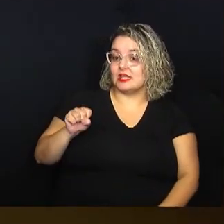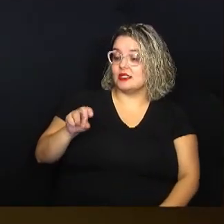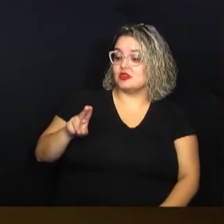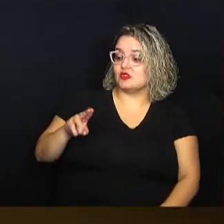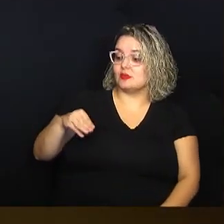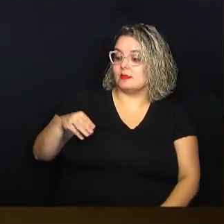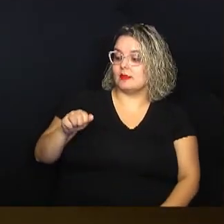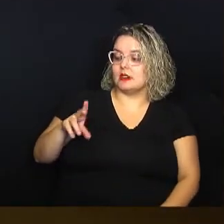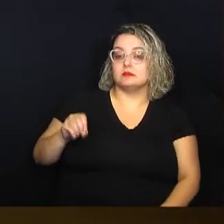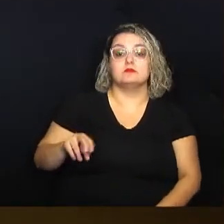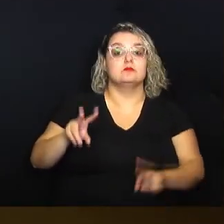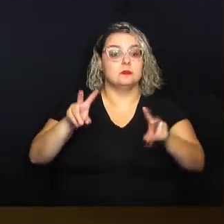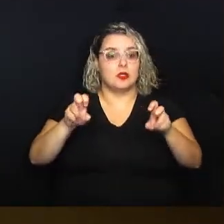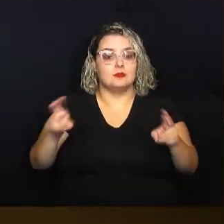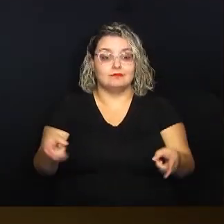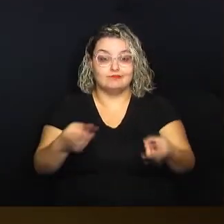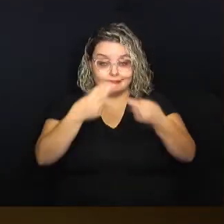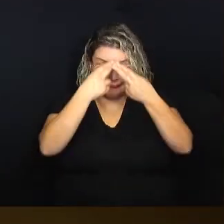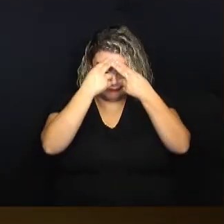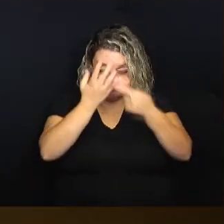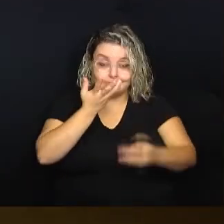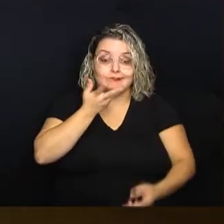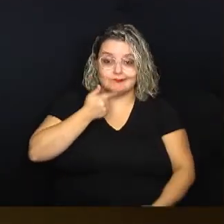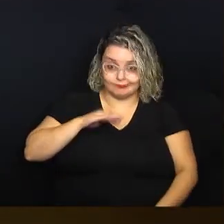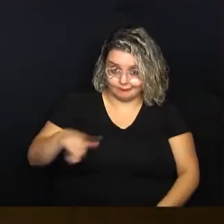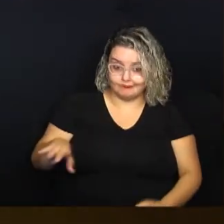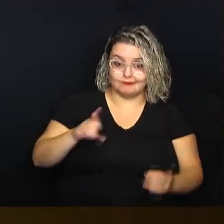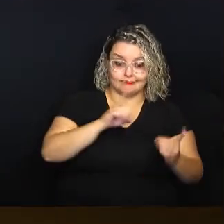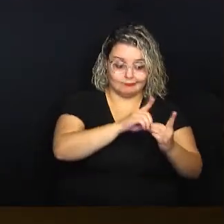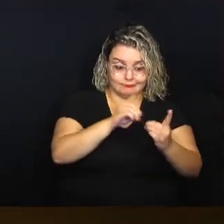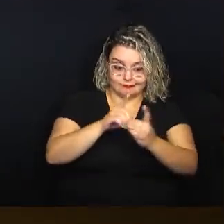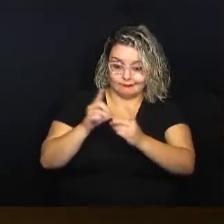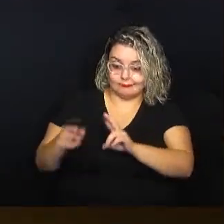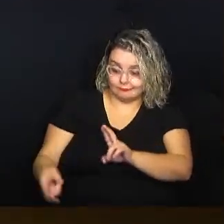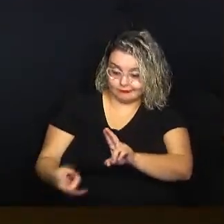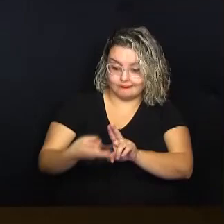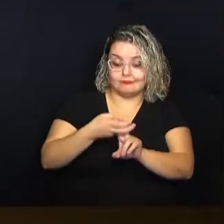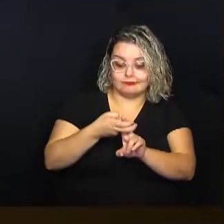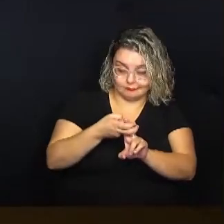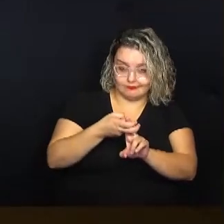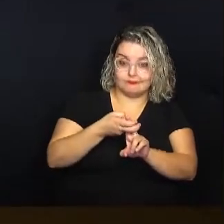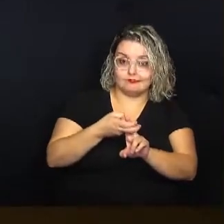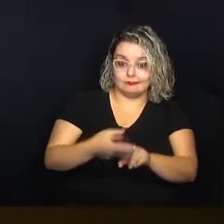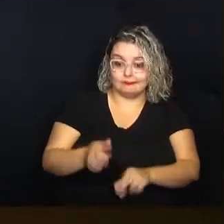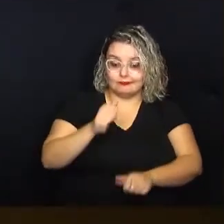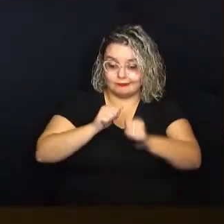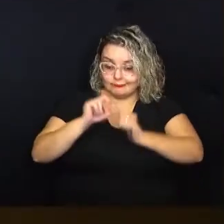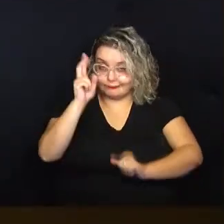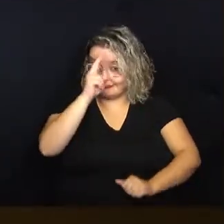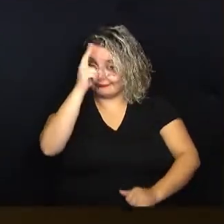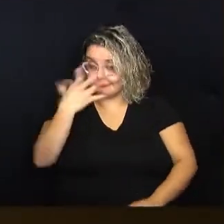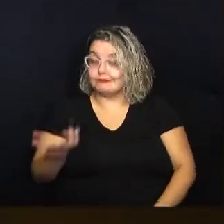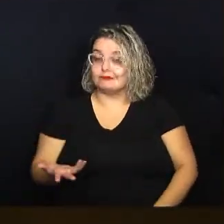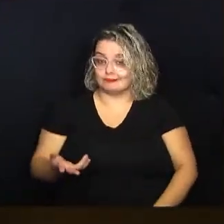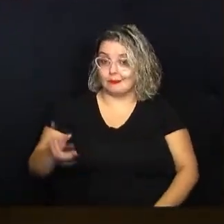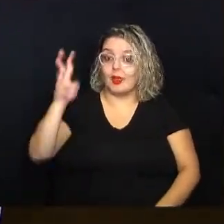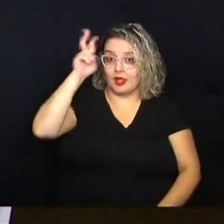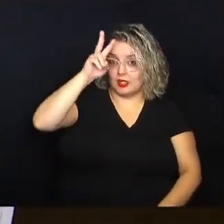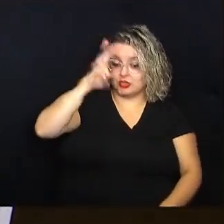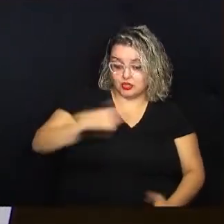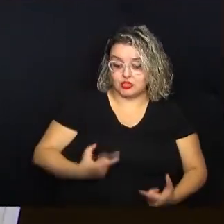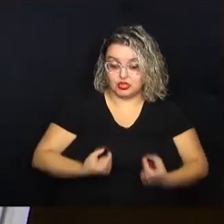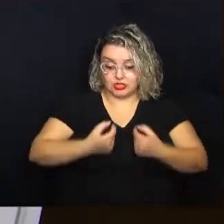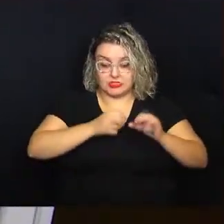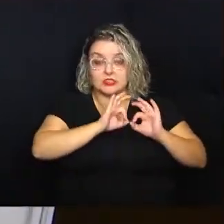temas como traumas na infância, atendimento no Sistema Único de Saúde, alcoolismo, histórico de câncer na